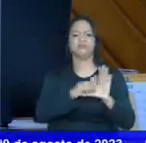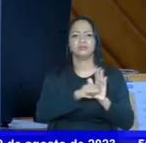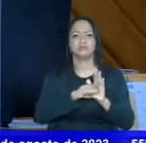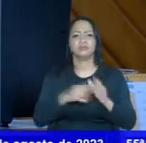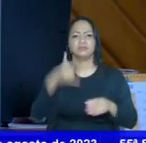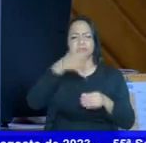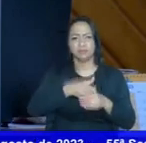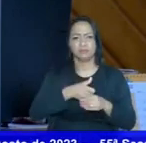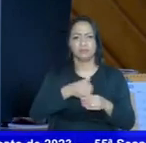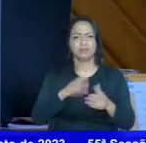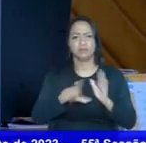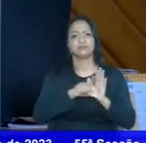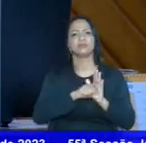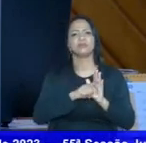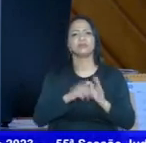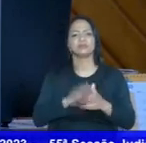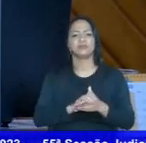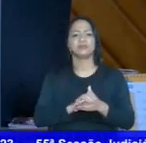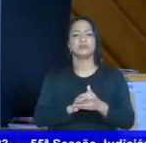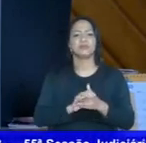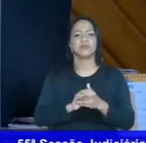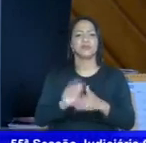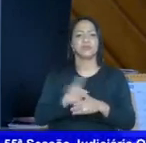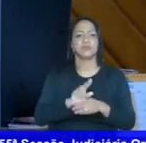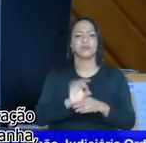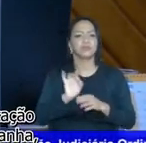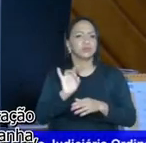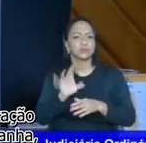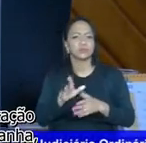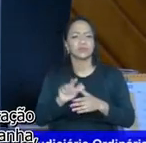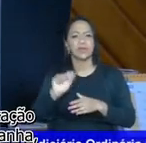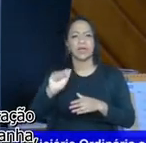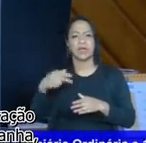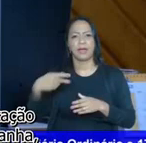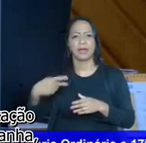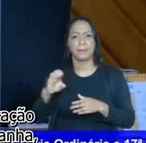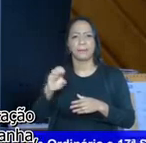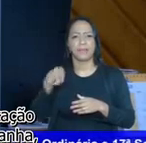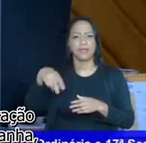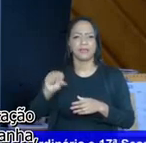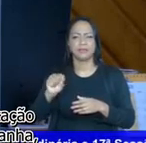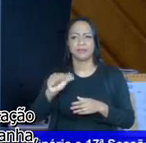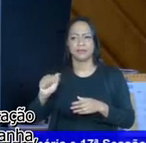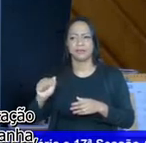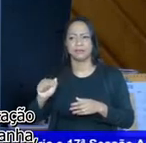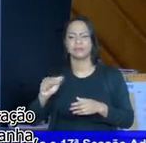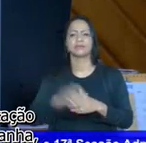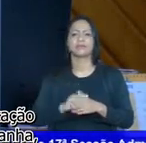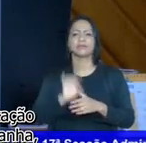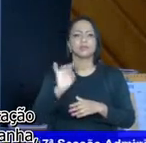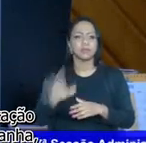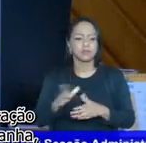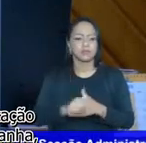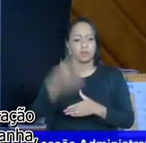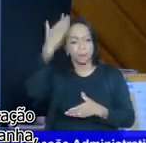combustível apenas. A legislação eleitoral fala em apenas. Não fala também, é apenas, na hipótese